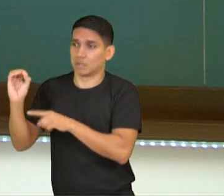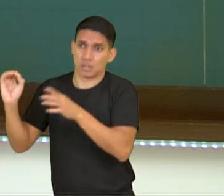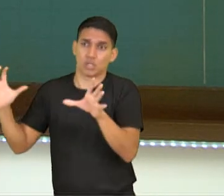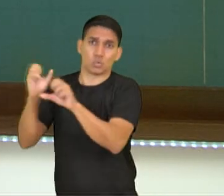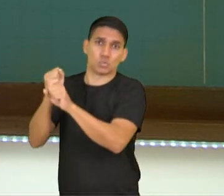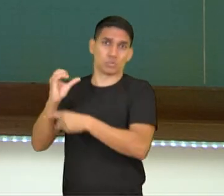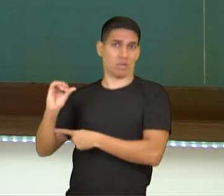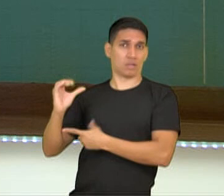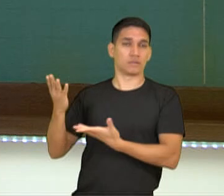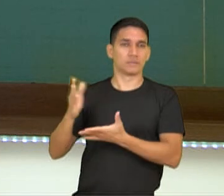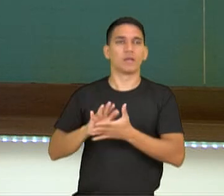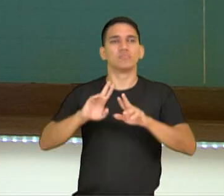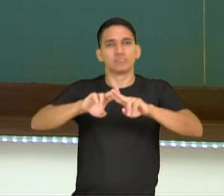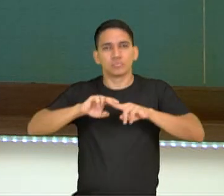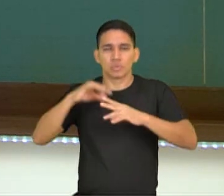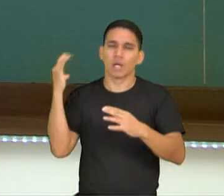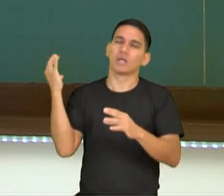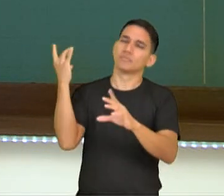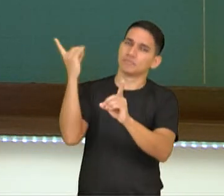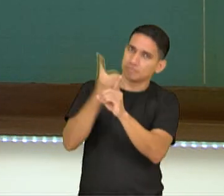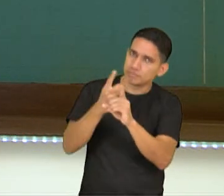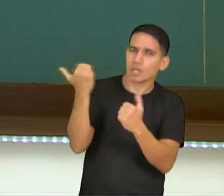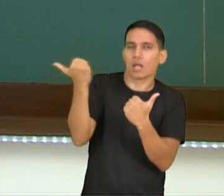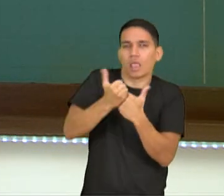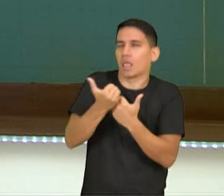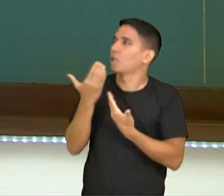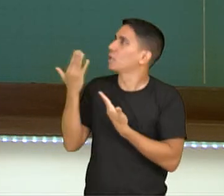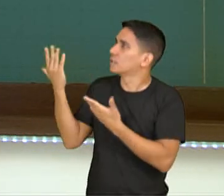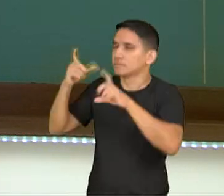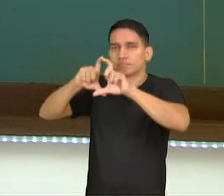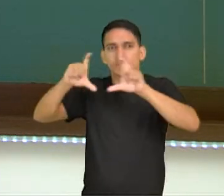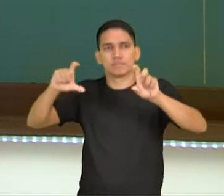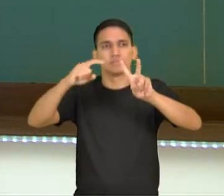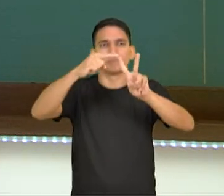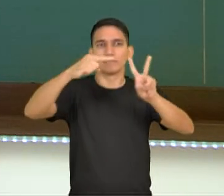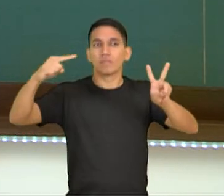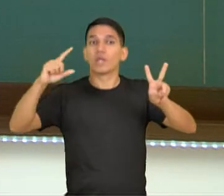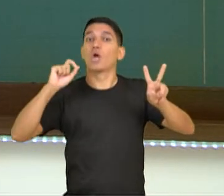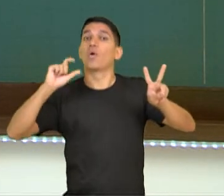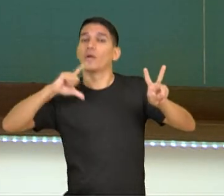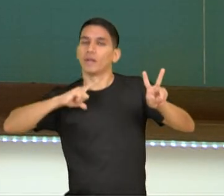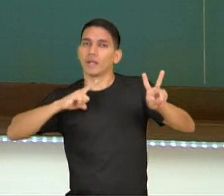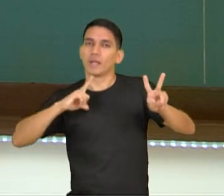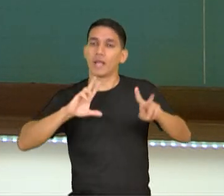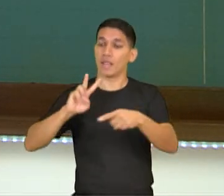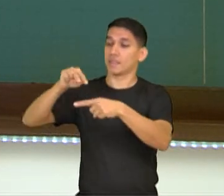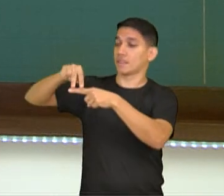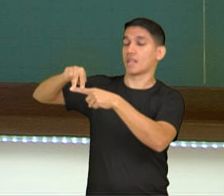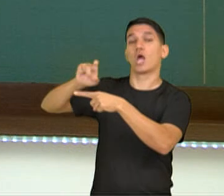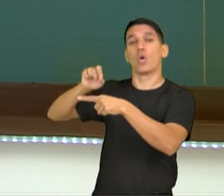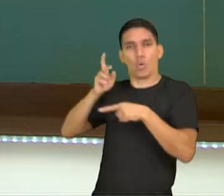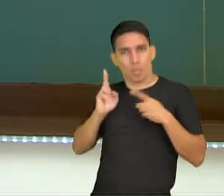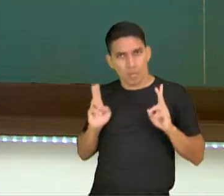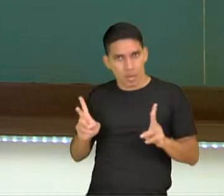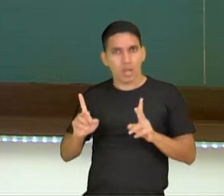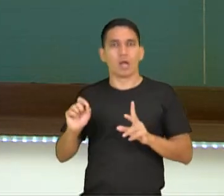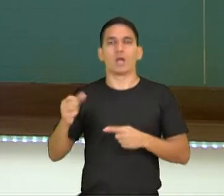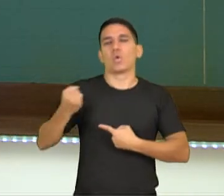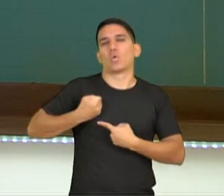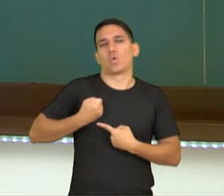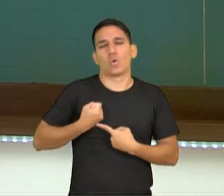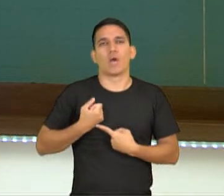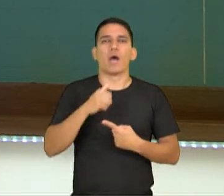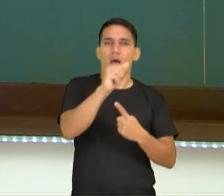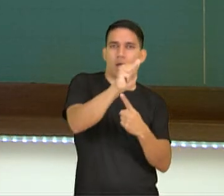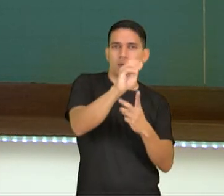Substituindo novamente lá na fórmula que a gente tem, né, o que que a gente vai fazer? A gente vai substituir o valor de delta utilizando também os coeficientes, né, o